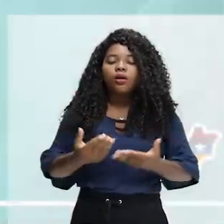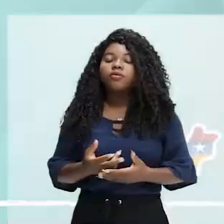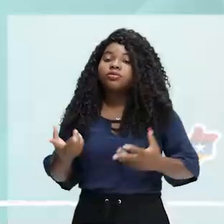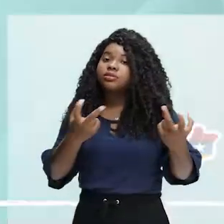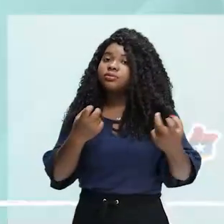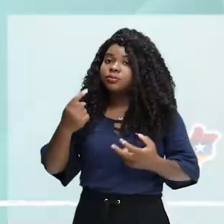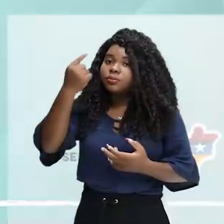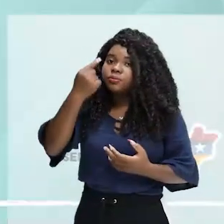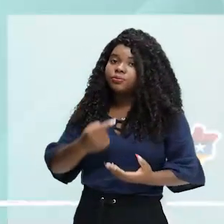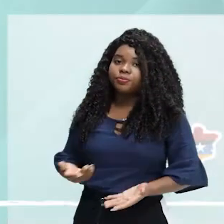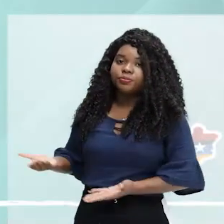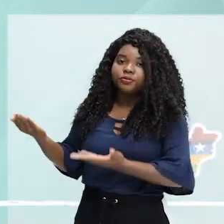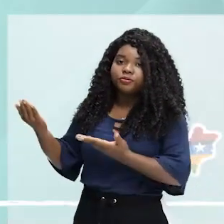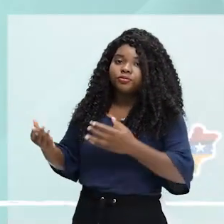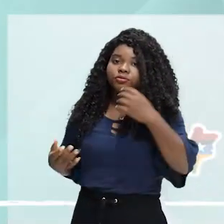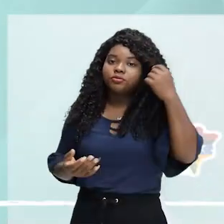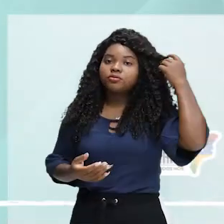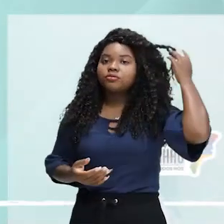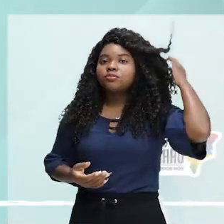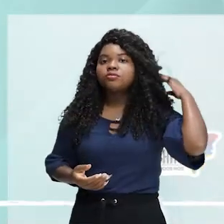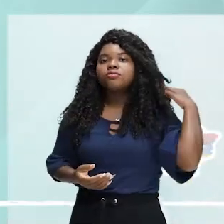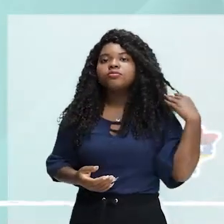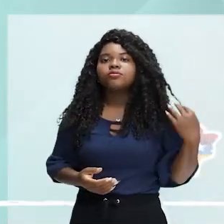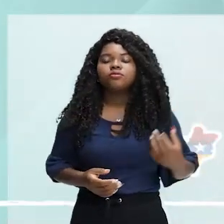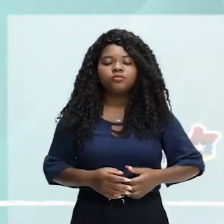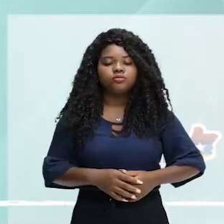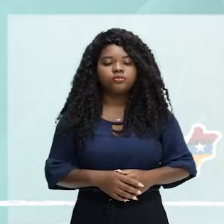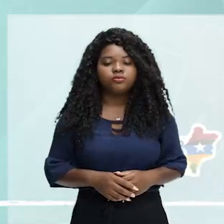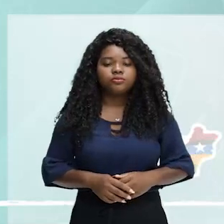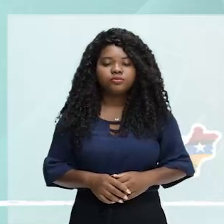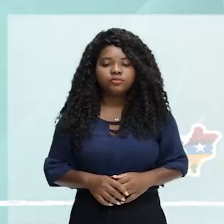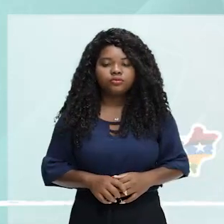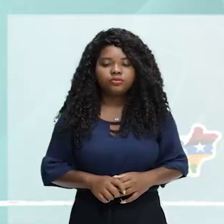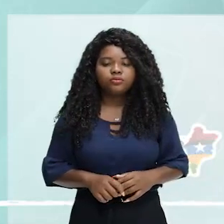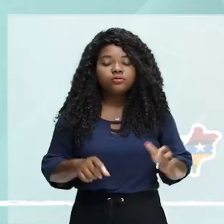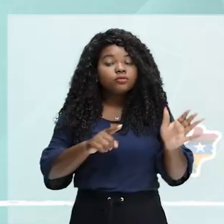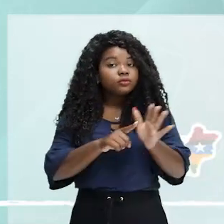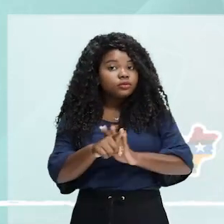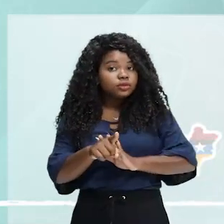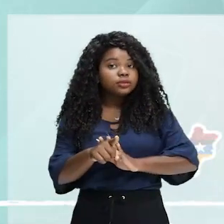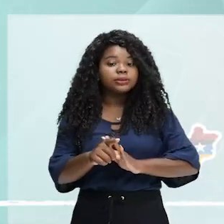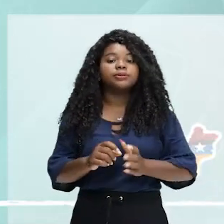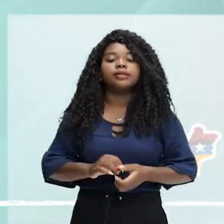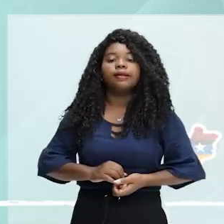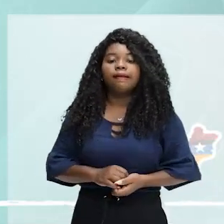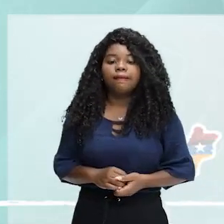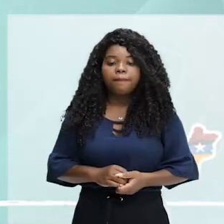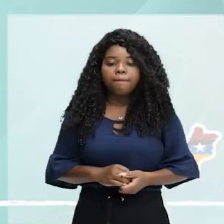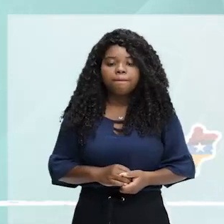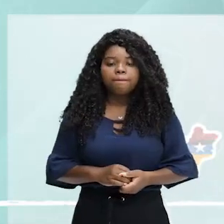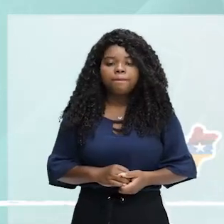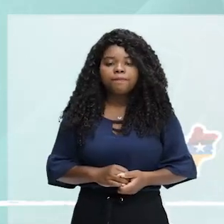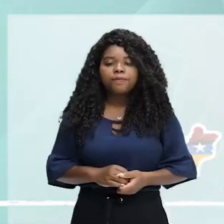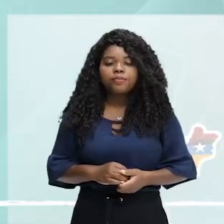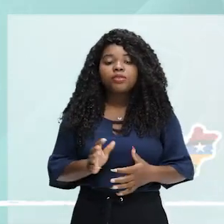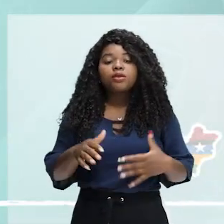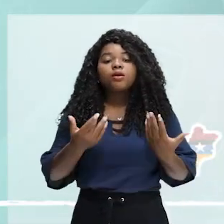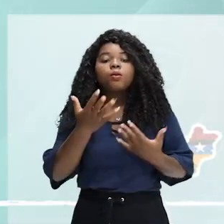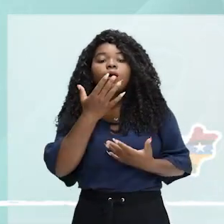observar, olha só para essa foto aí, desse garoto, e as perguntinhas aí, ó. Qual a cor da